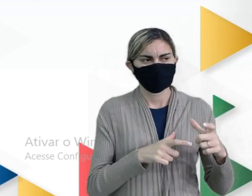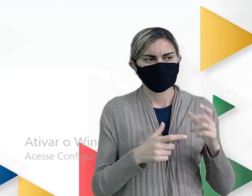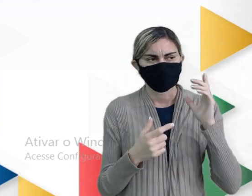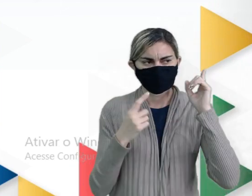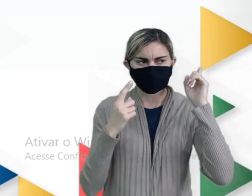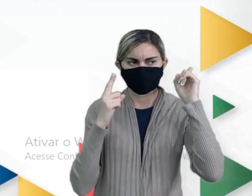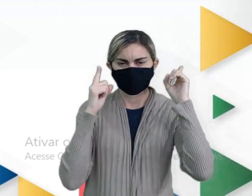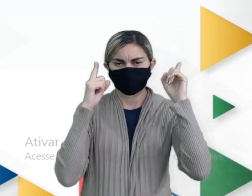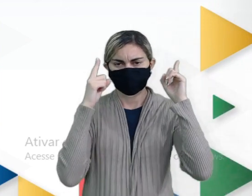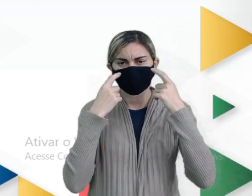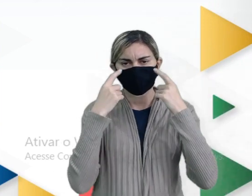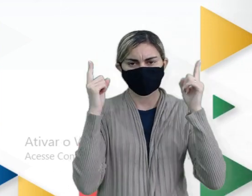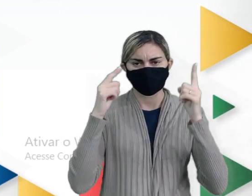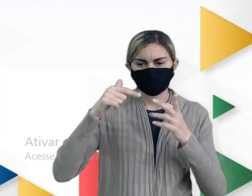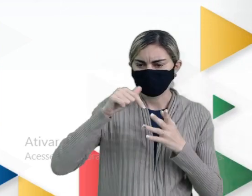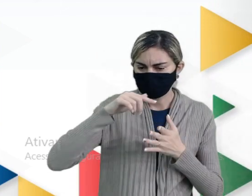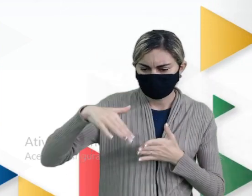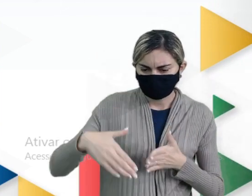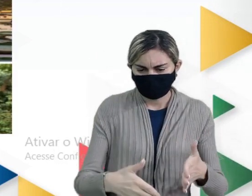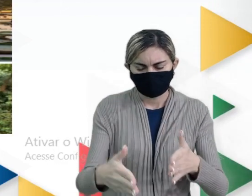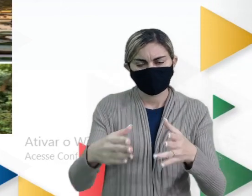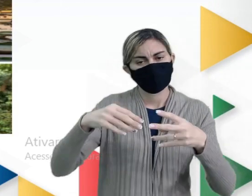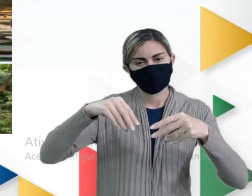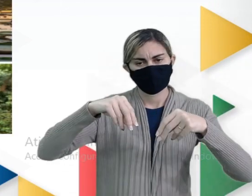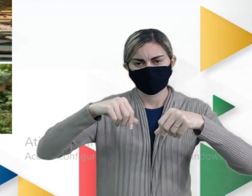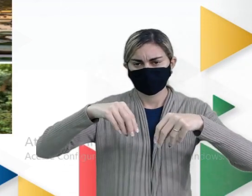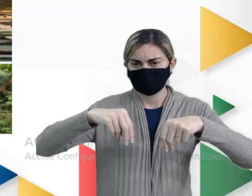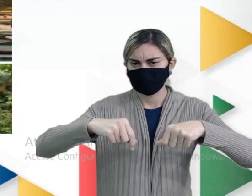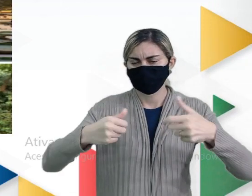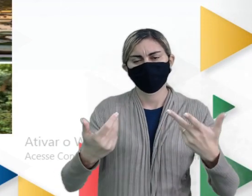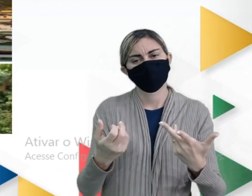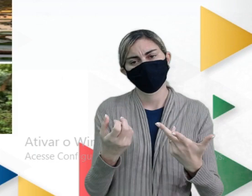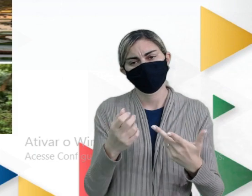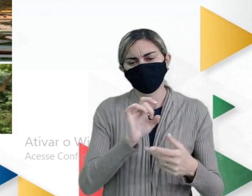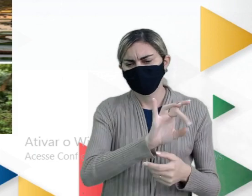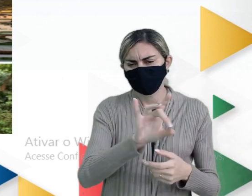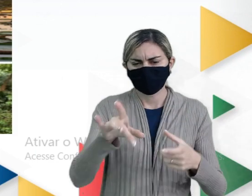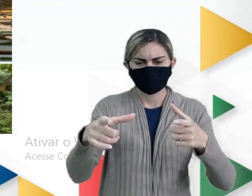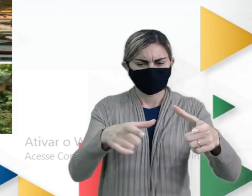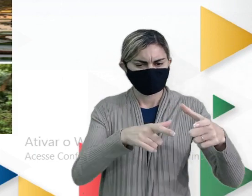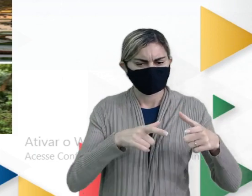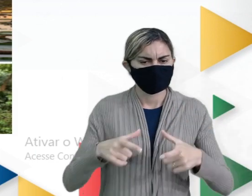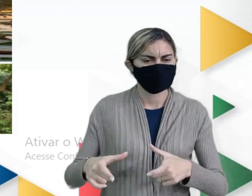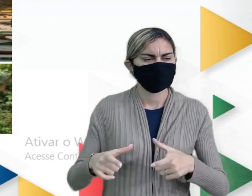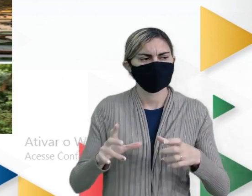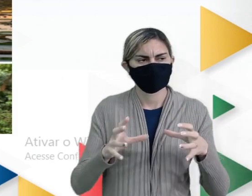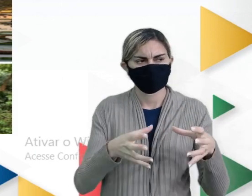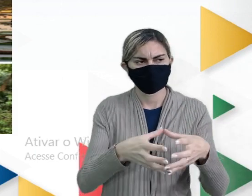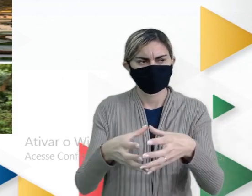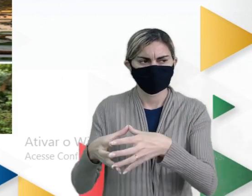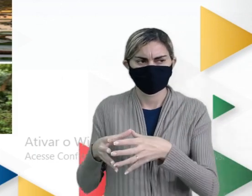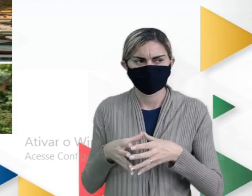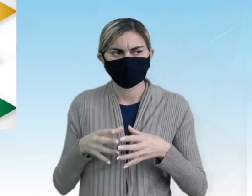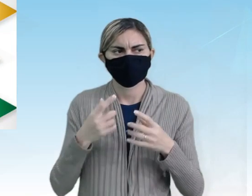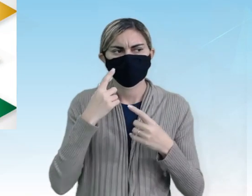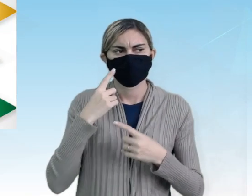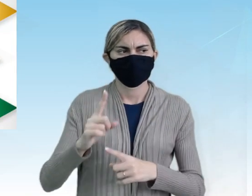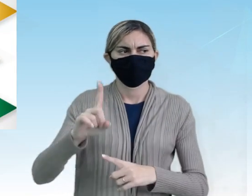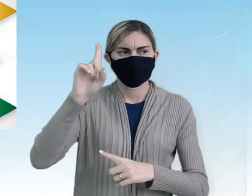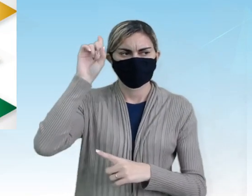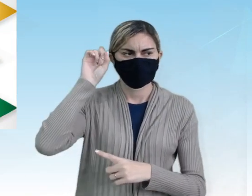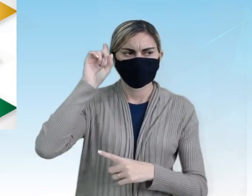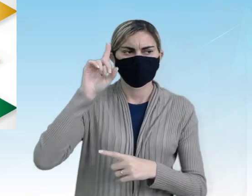ser aquáticos ou terrestres. E cada parte aí dos conjuntos podemos chamar